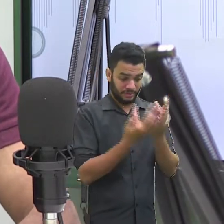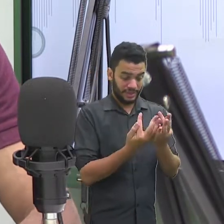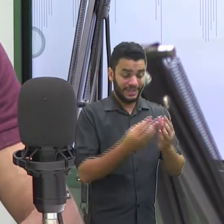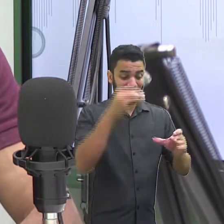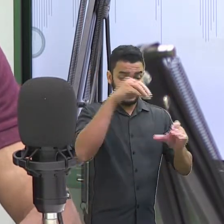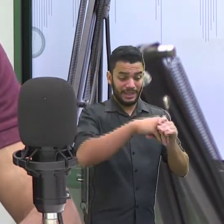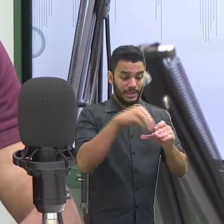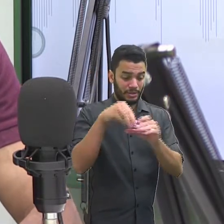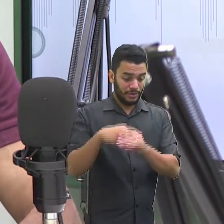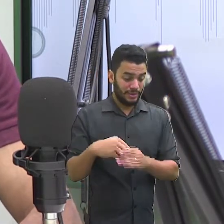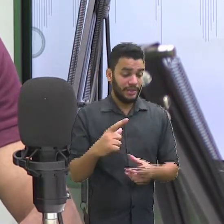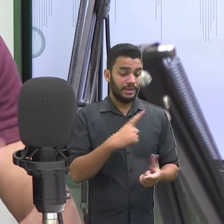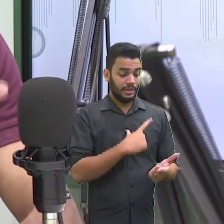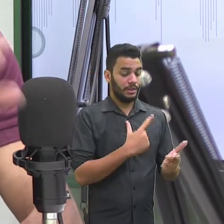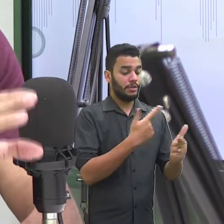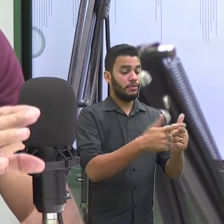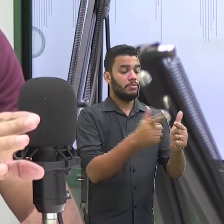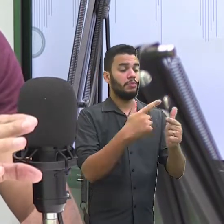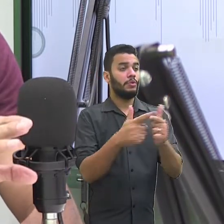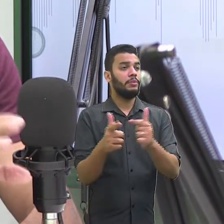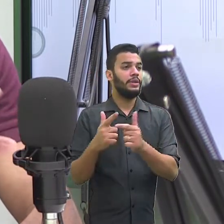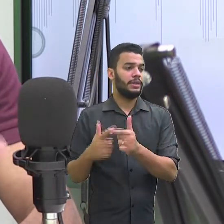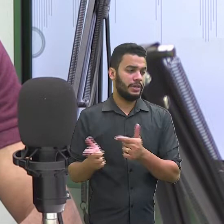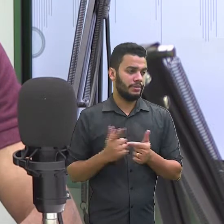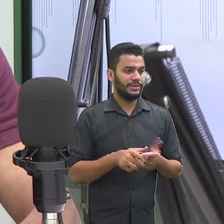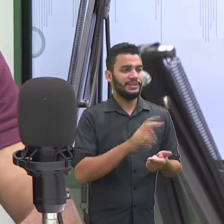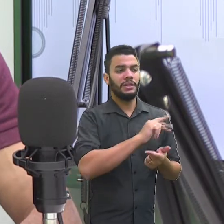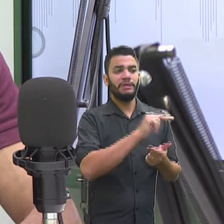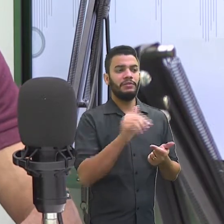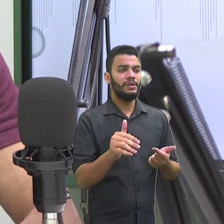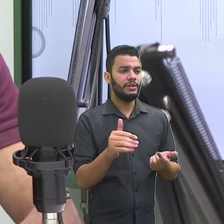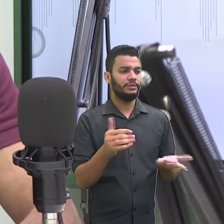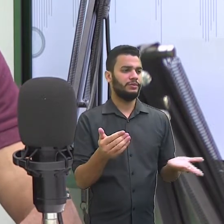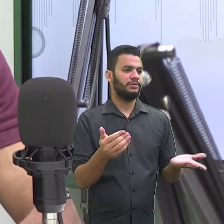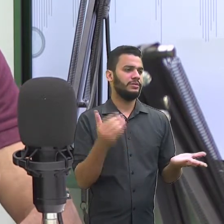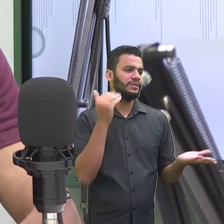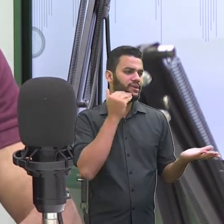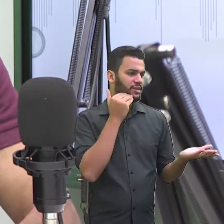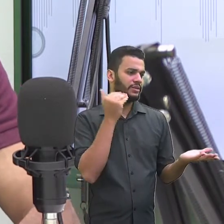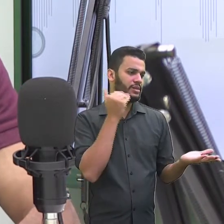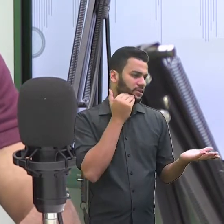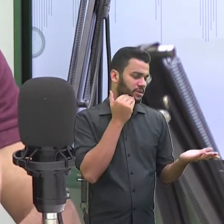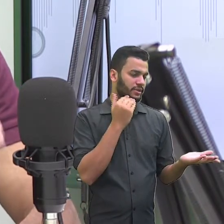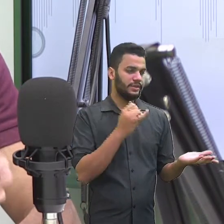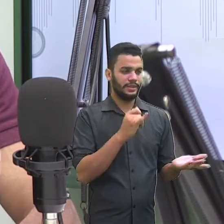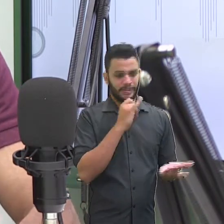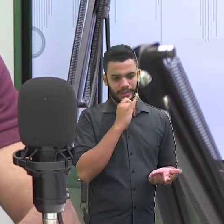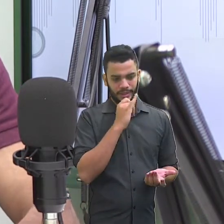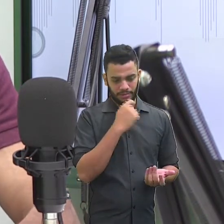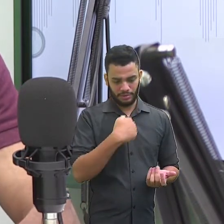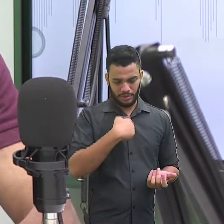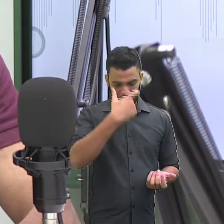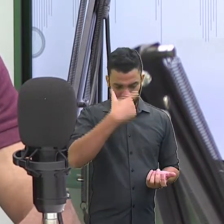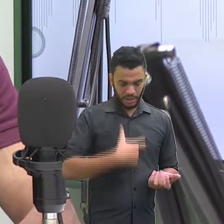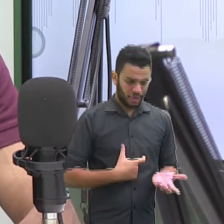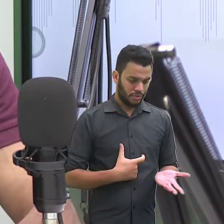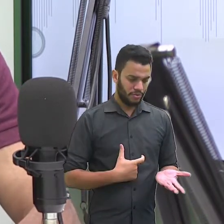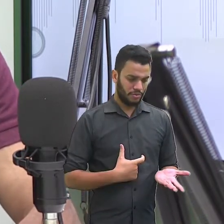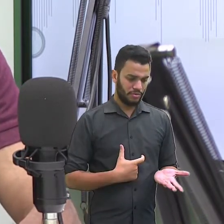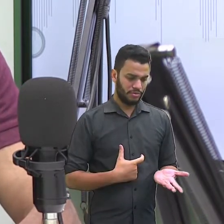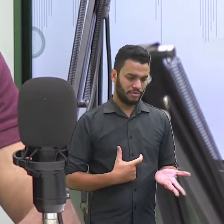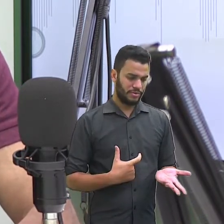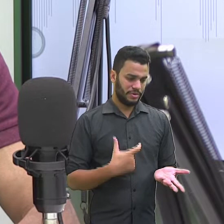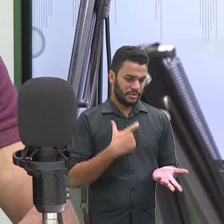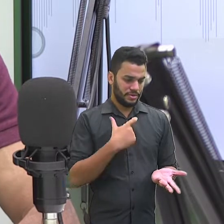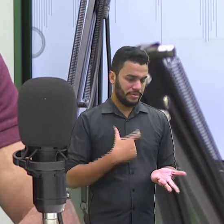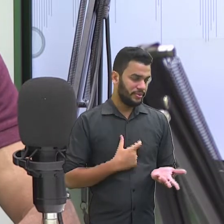respectivas deficiências, porque Sim. todos nós somos pessoas falhas. Somos pessoas falhas, usando uma linguagem bíblica aqui,